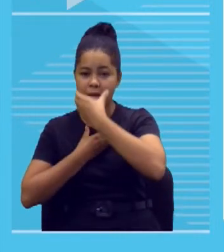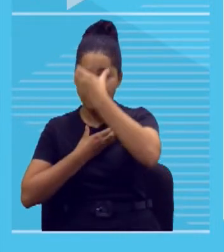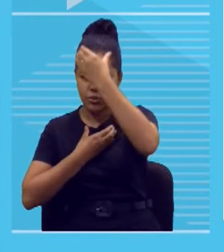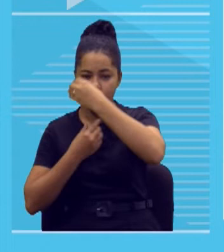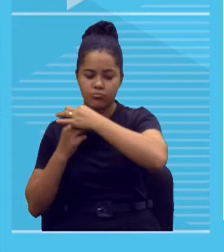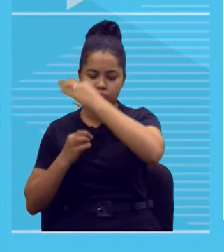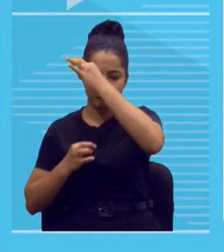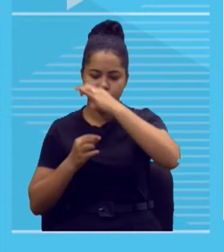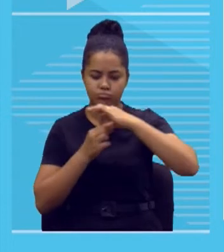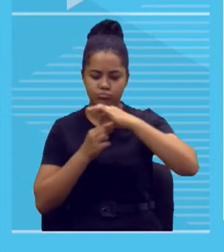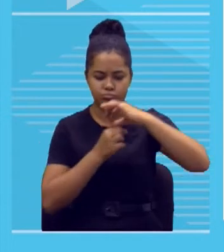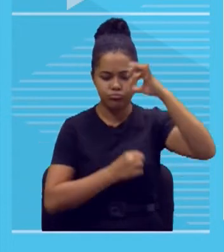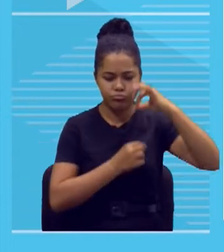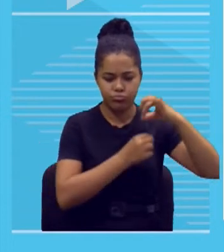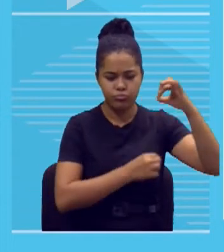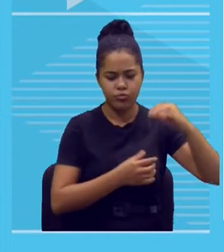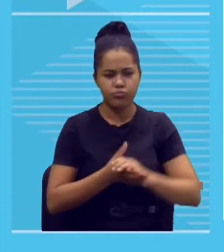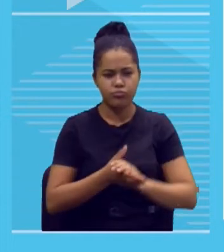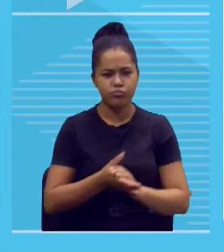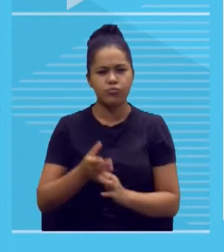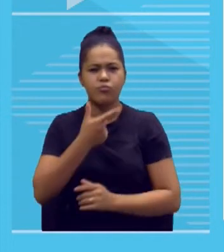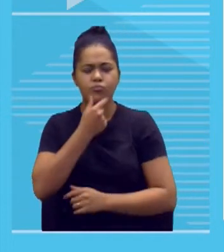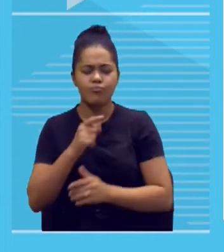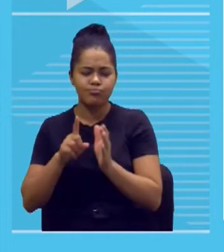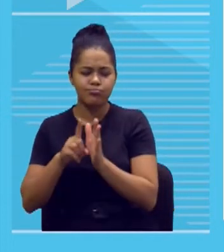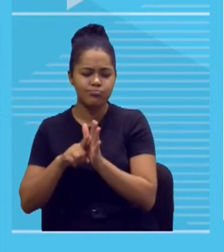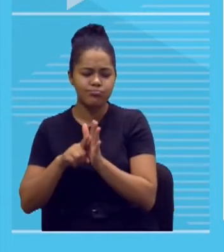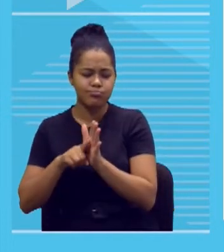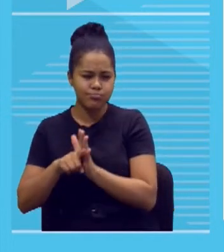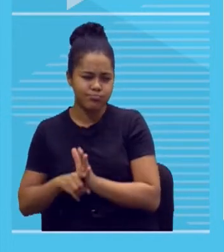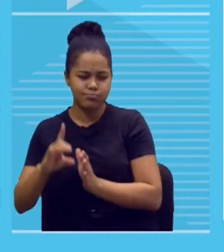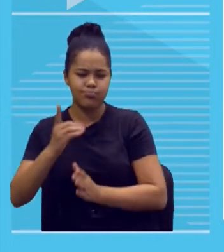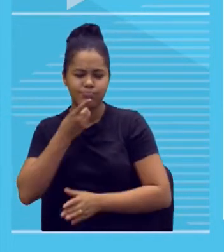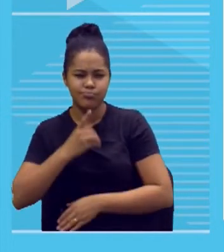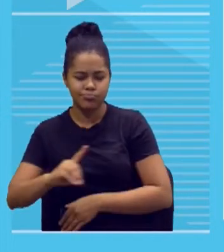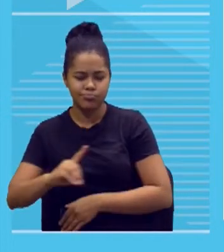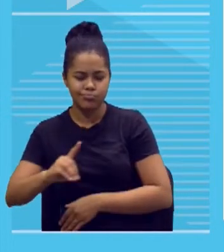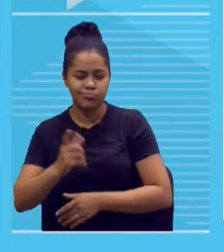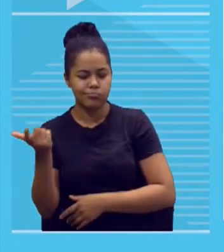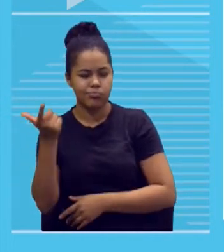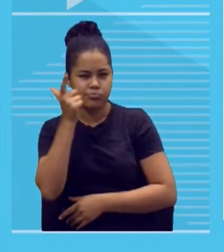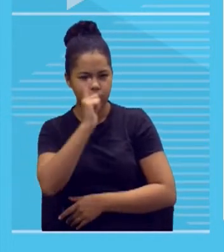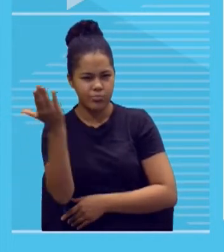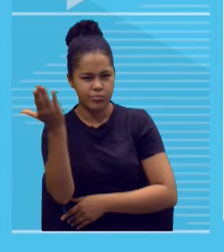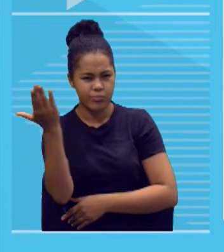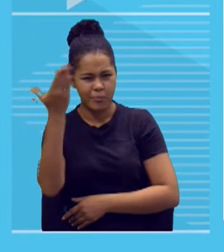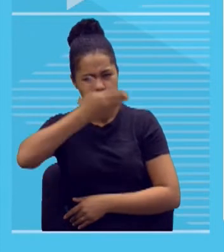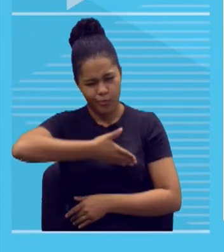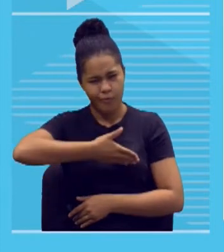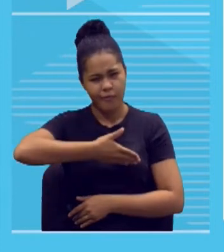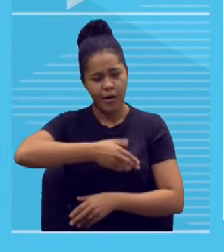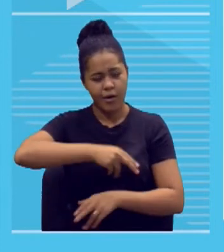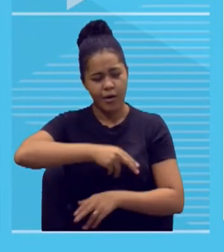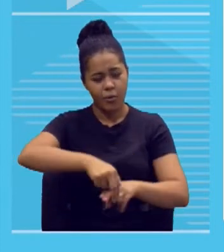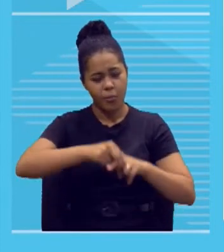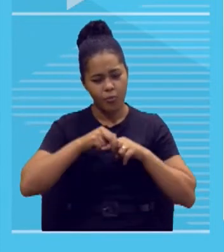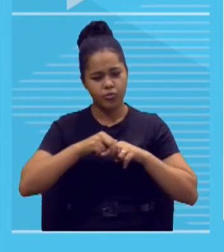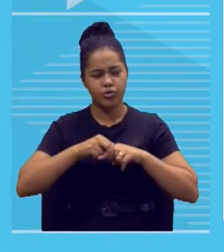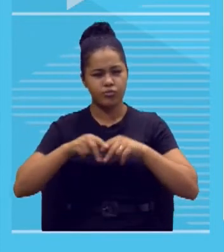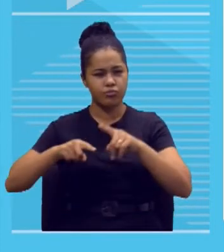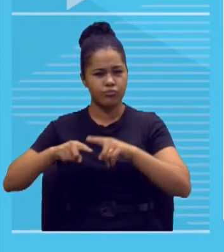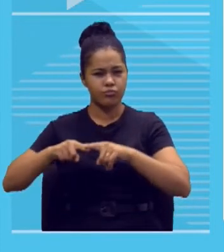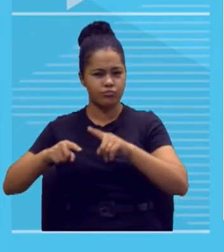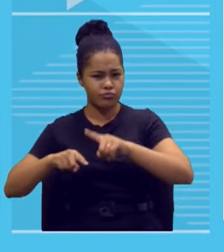Davi tinha como comprovar de onde era a fonte dessas variações